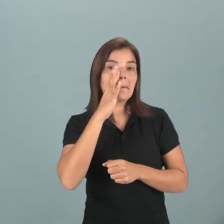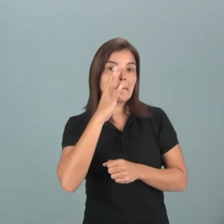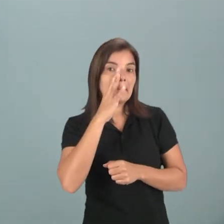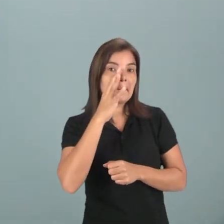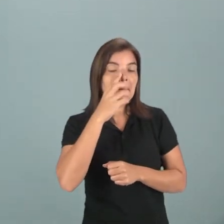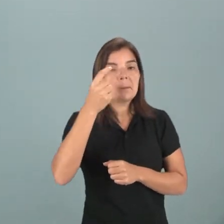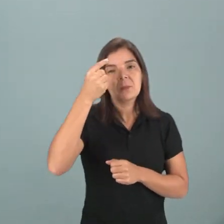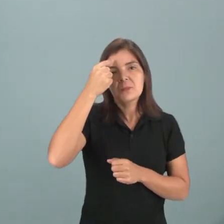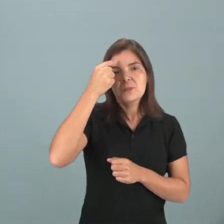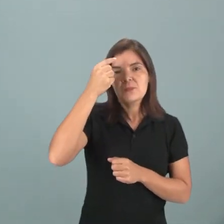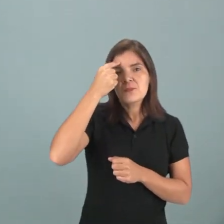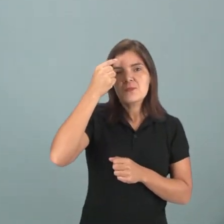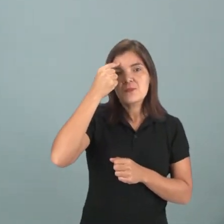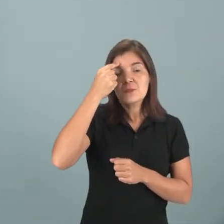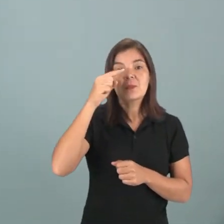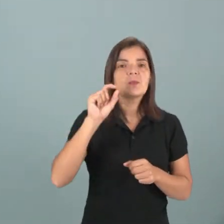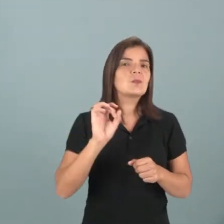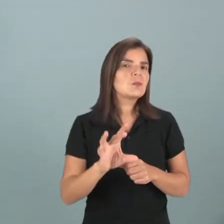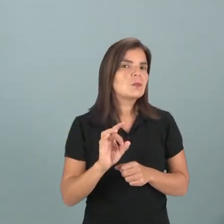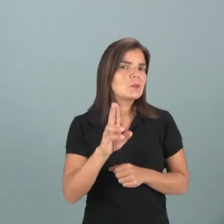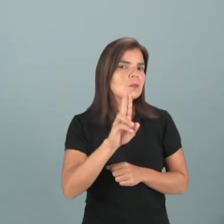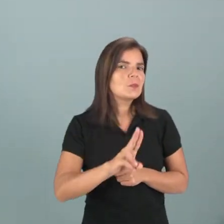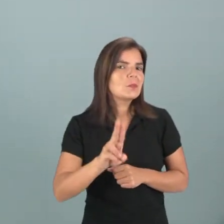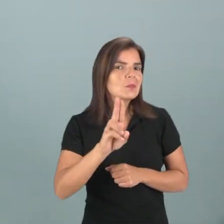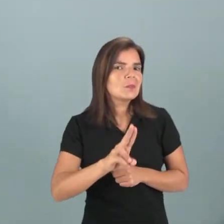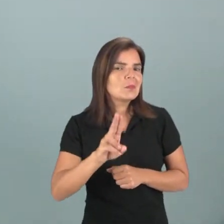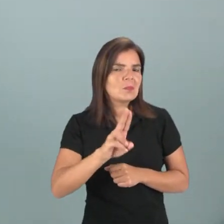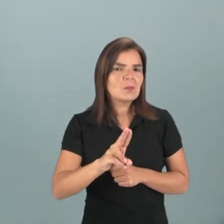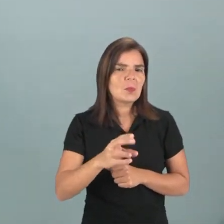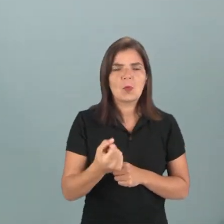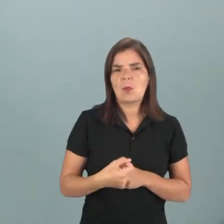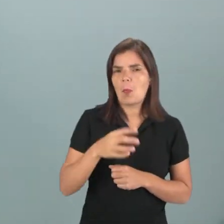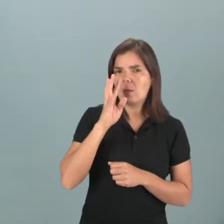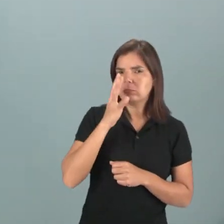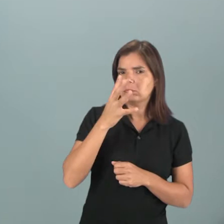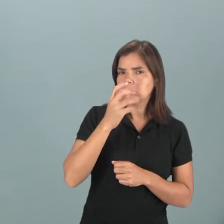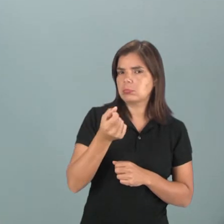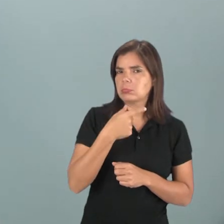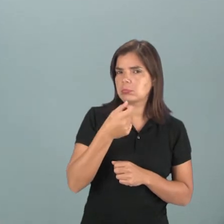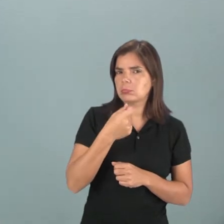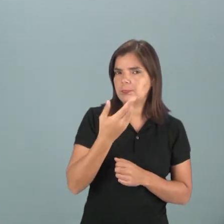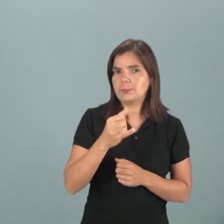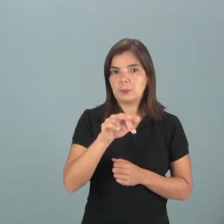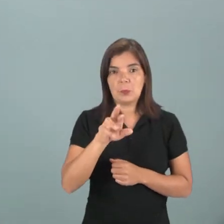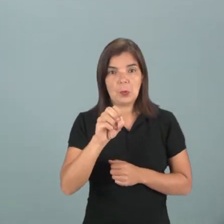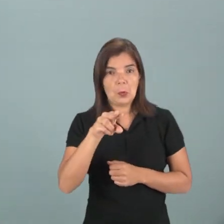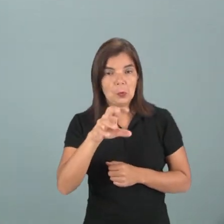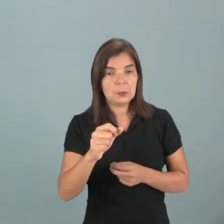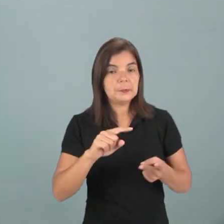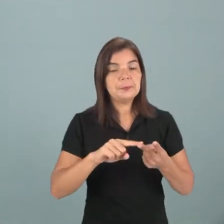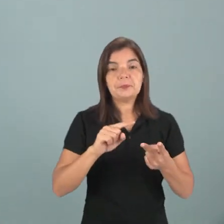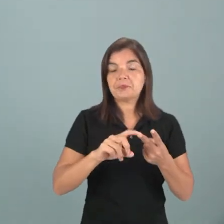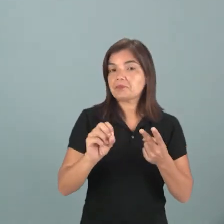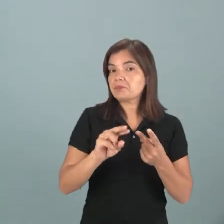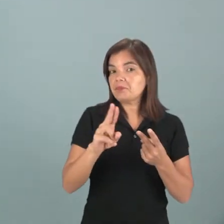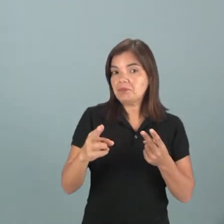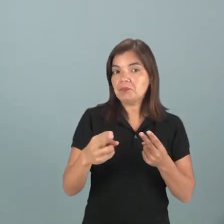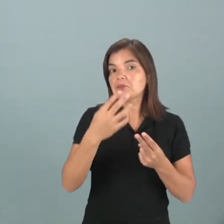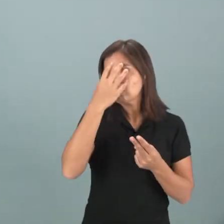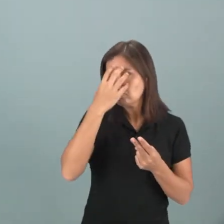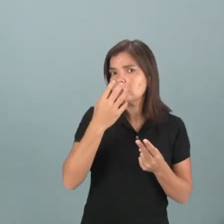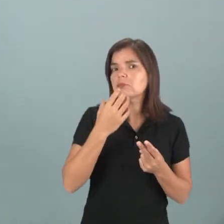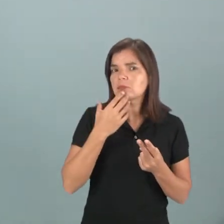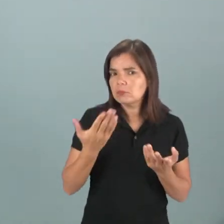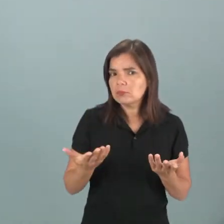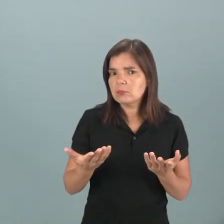refaça uma reflexão? Foi apenas utilizar uma ironia? Foi causar humor com uma situação